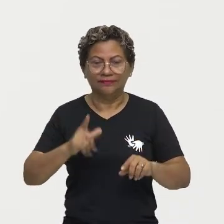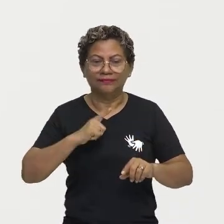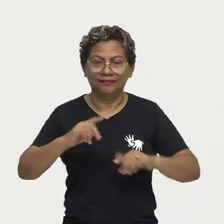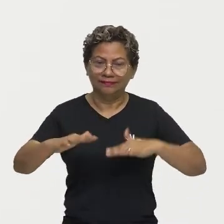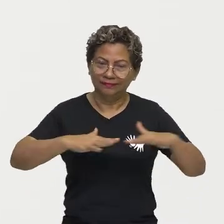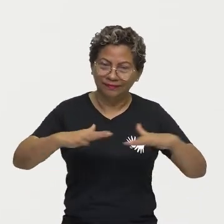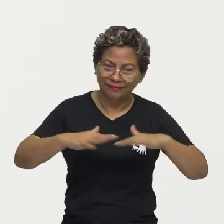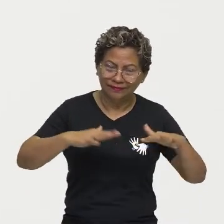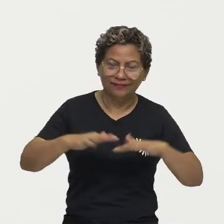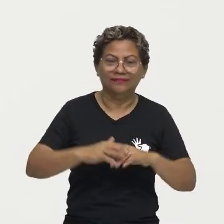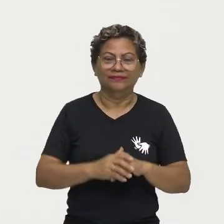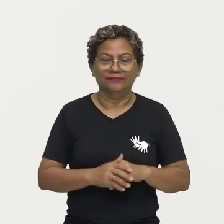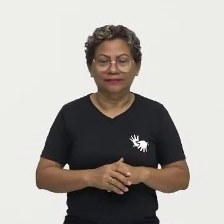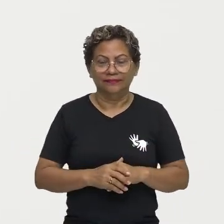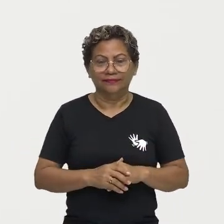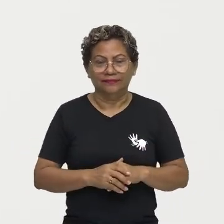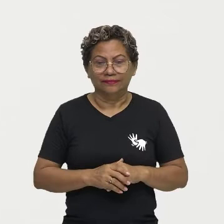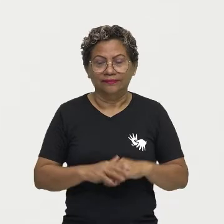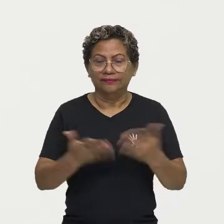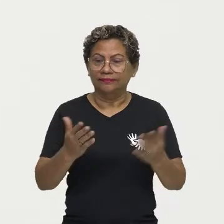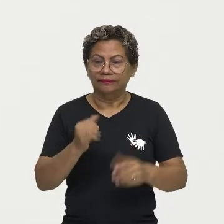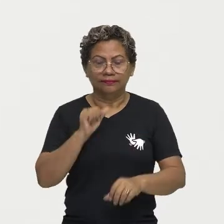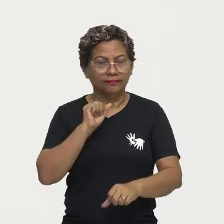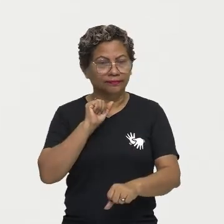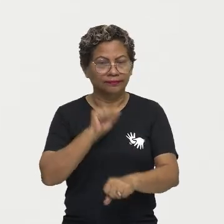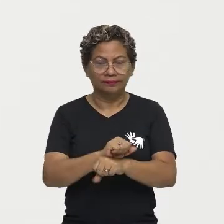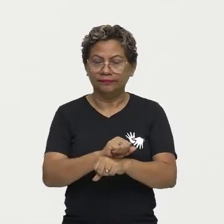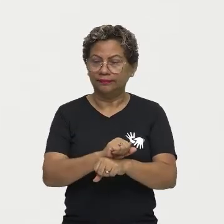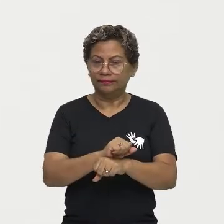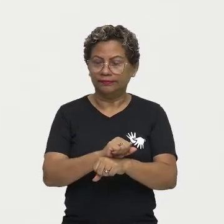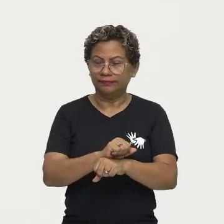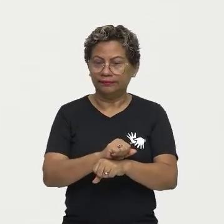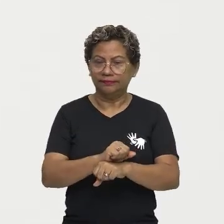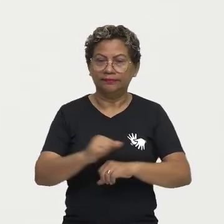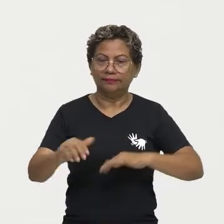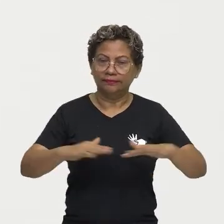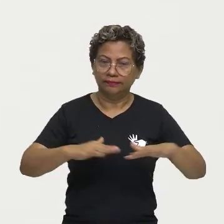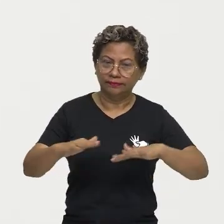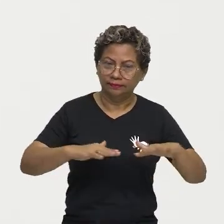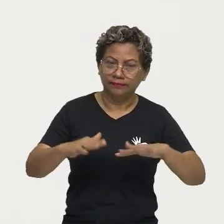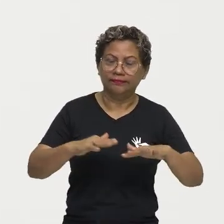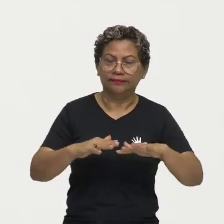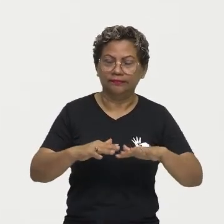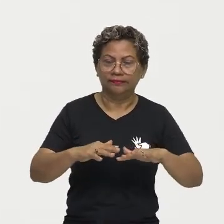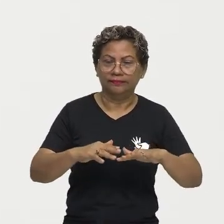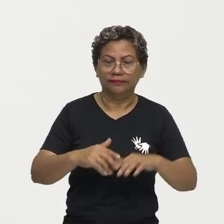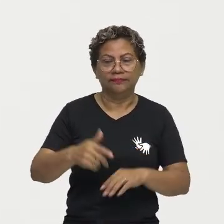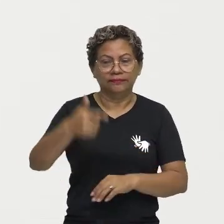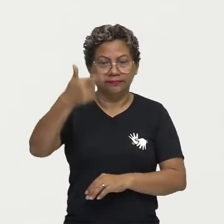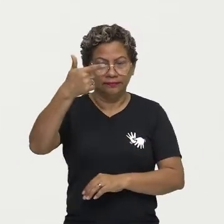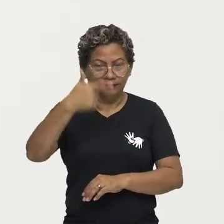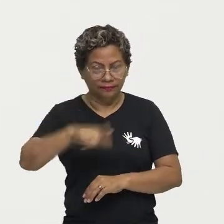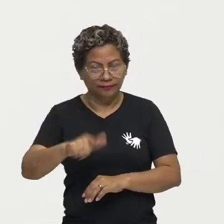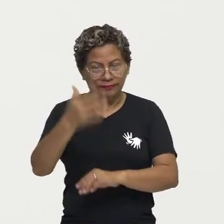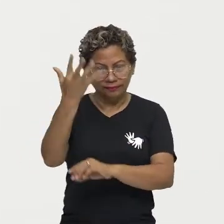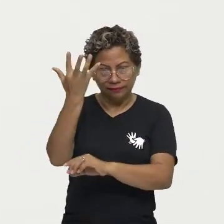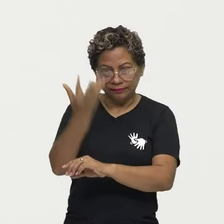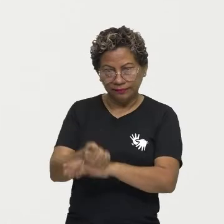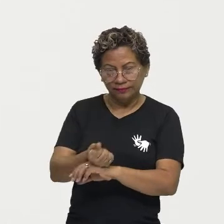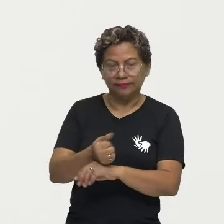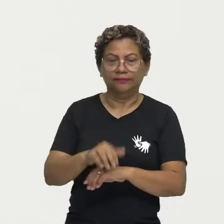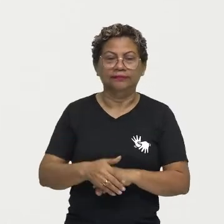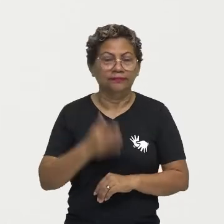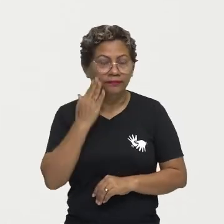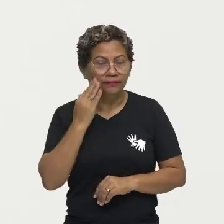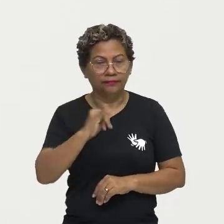nessa posição aqui, onde ela deixa de ter velocidade na inversão do movimento, aí ele volta a ter energia potencial de novo. Veja